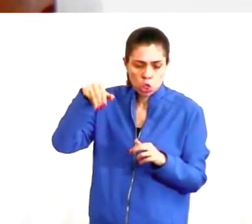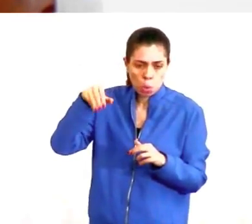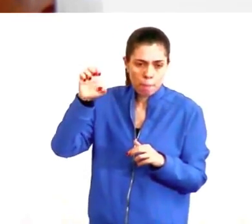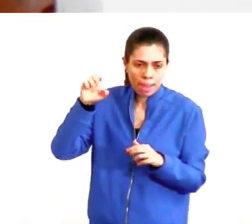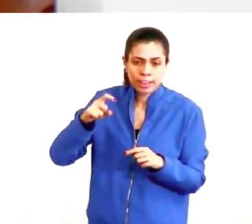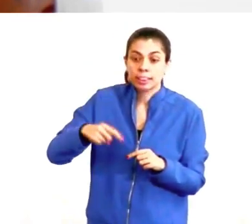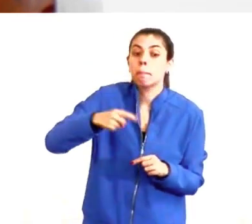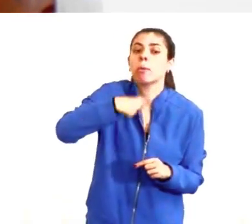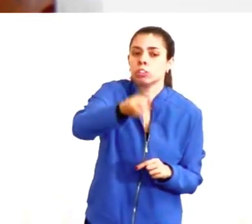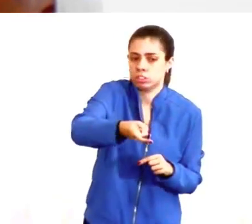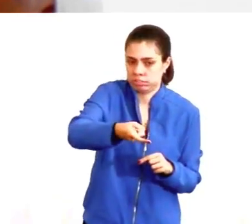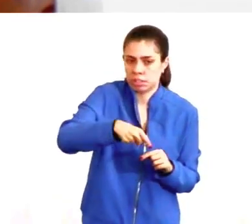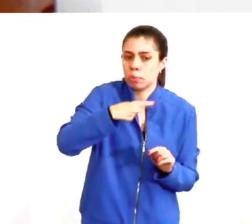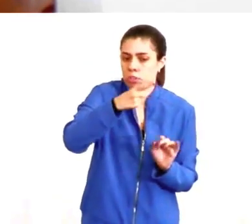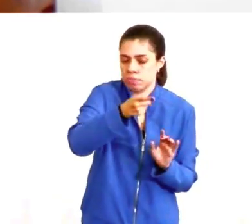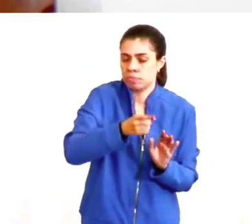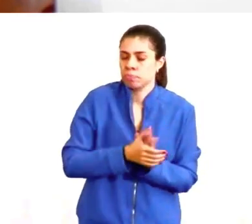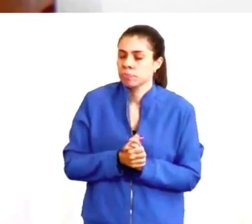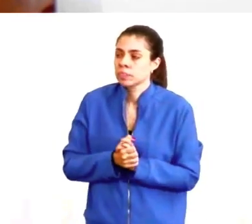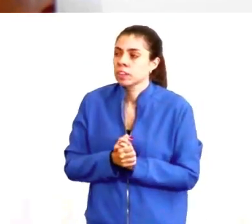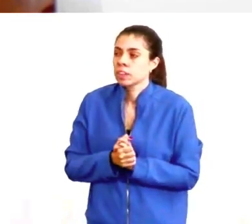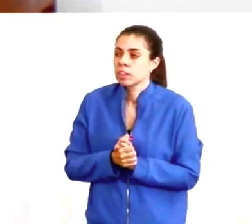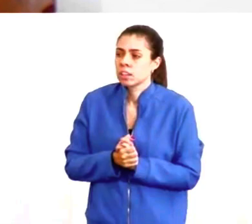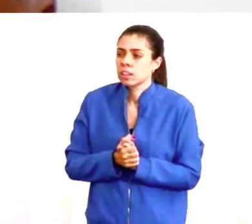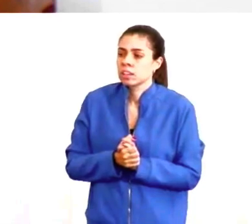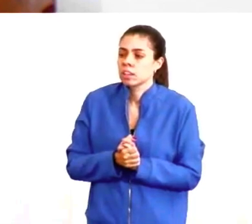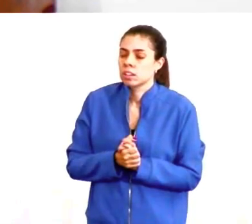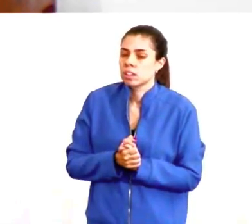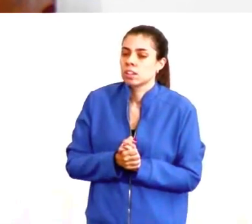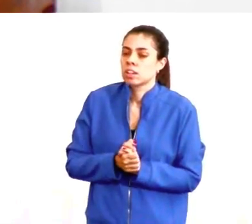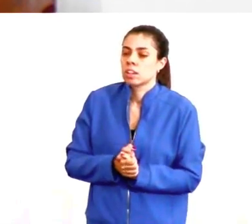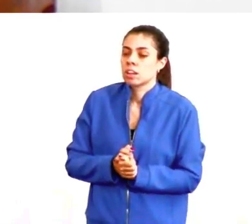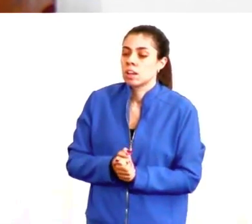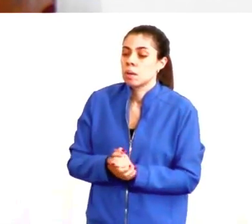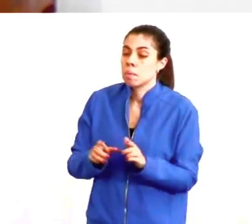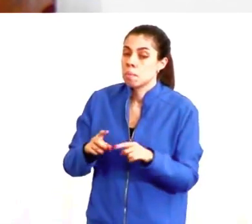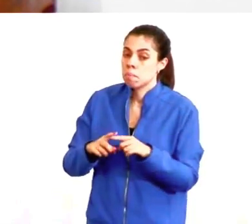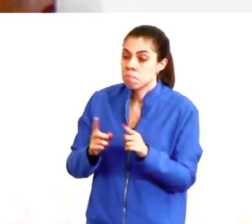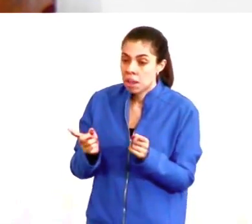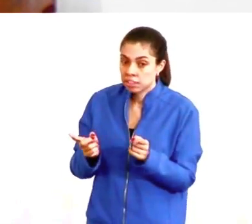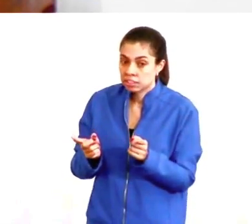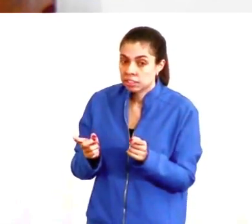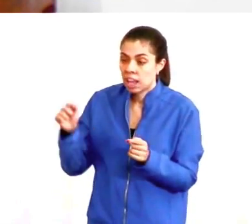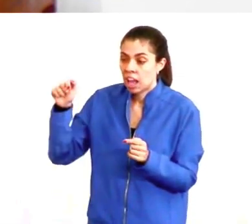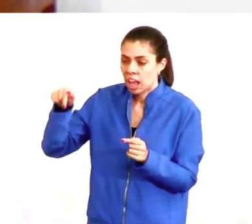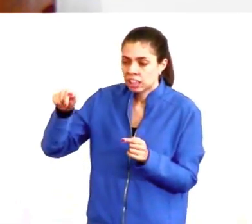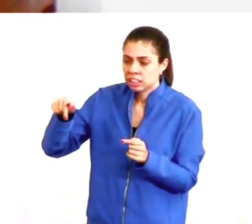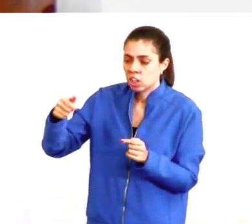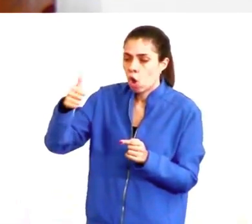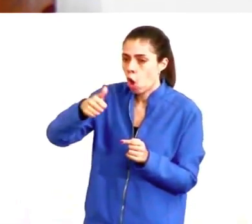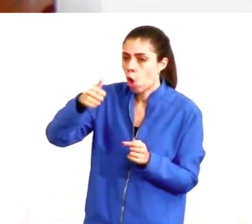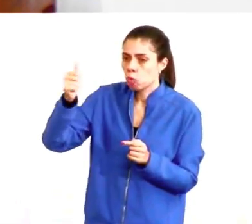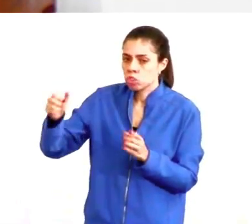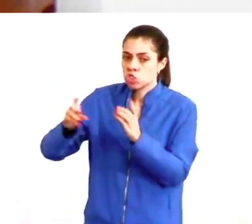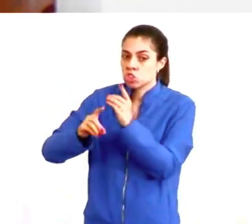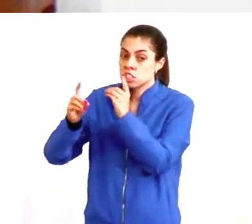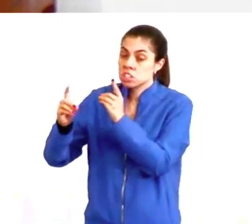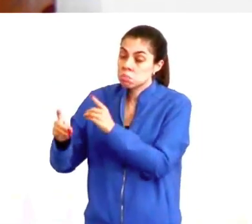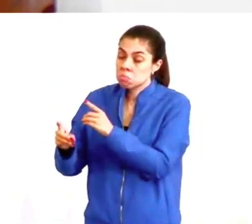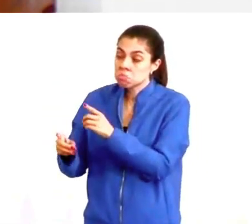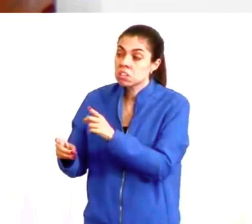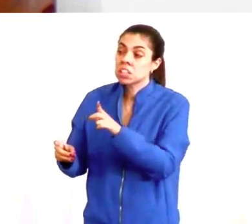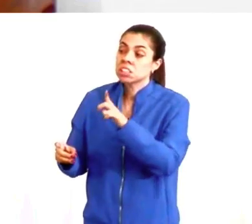a adoração. Senhor meu, Deus meu. Tudo isso num conjunto